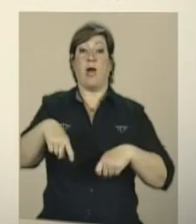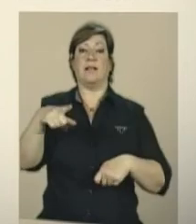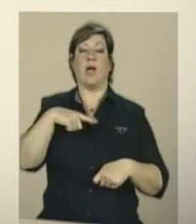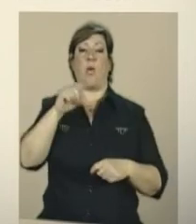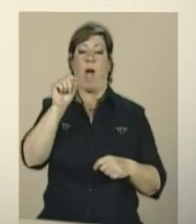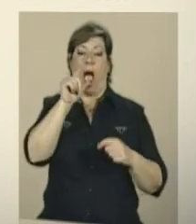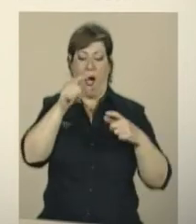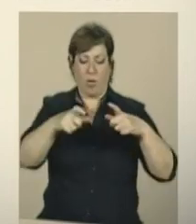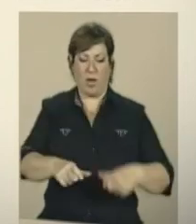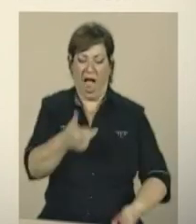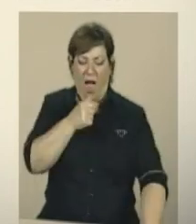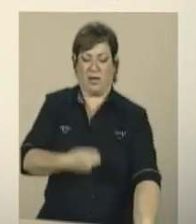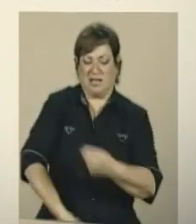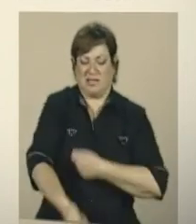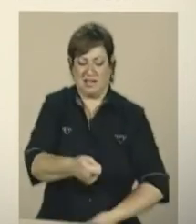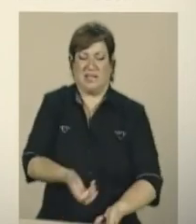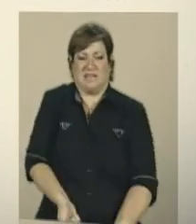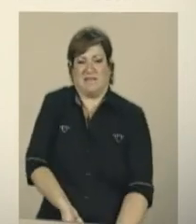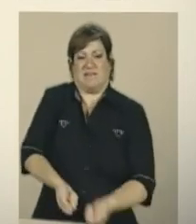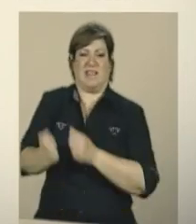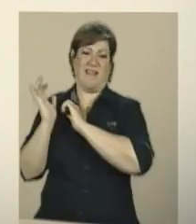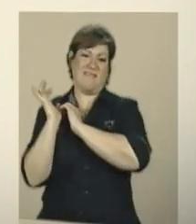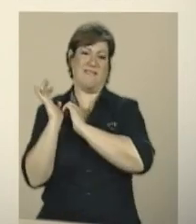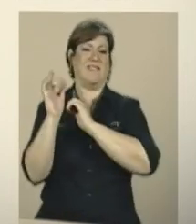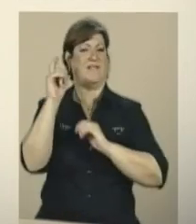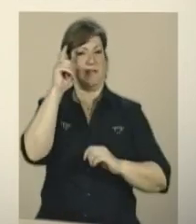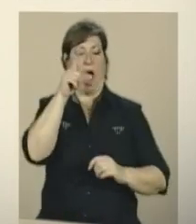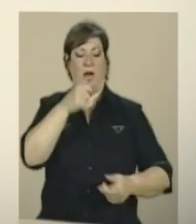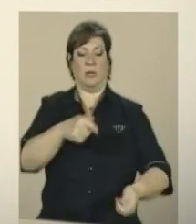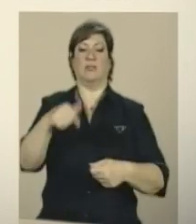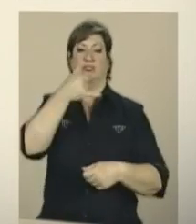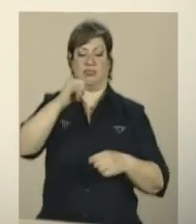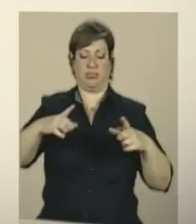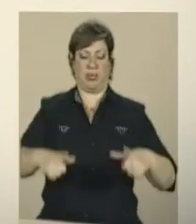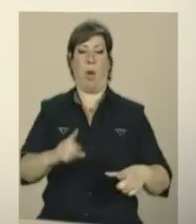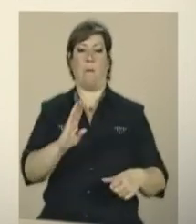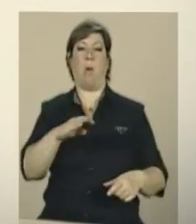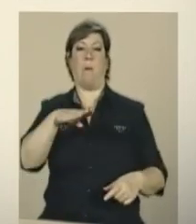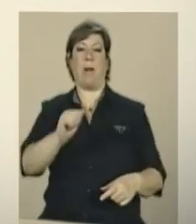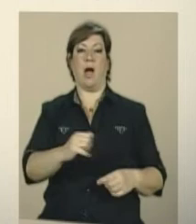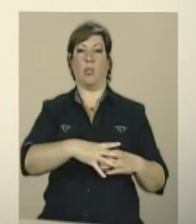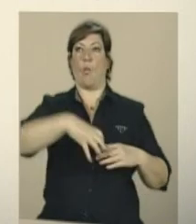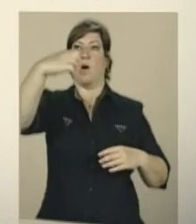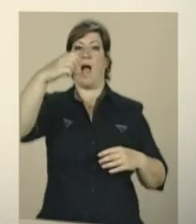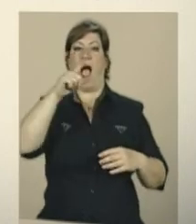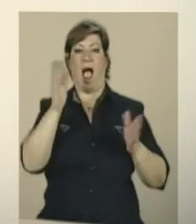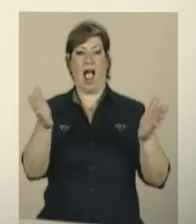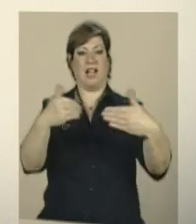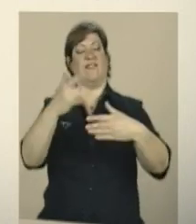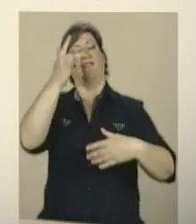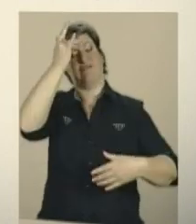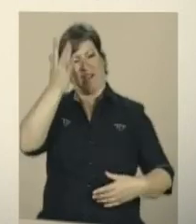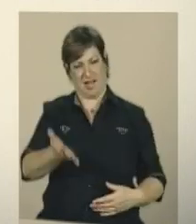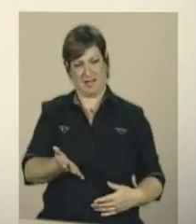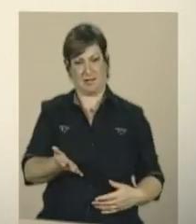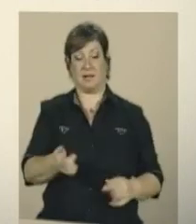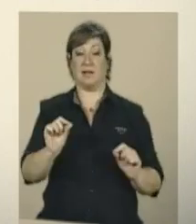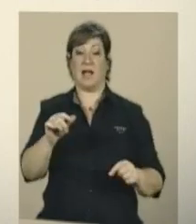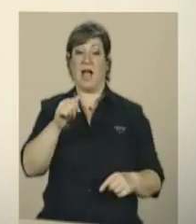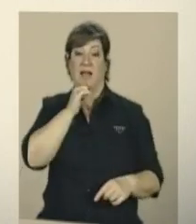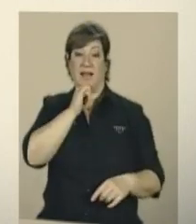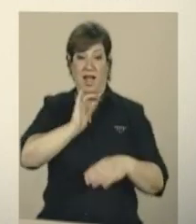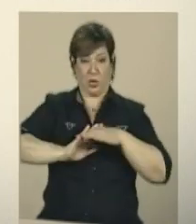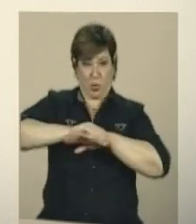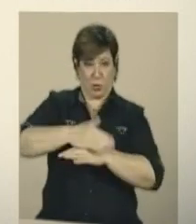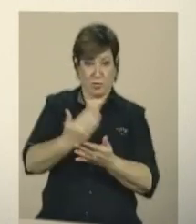d'água para evitar que a mulher carregue água para casa o hábito de estudar à noite por exemplo Luciano só pode ter Quem tem